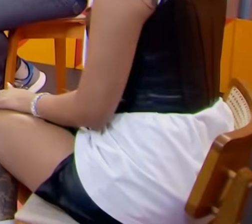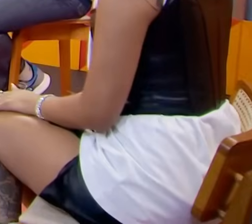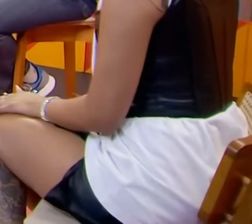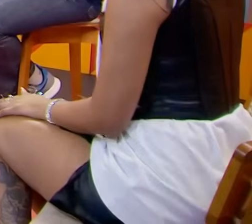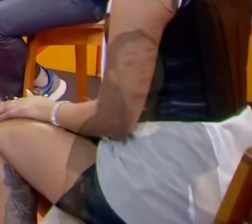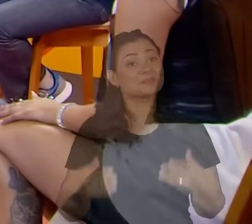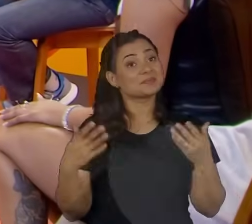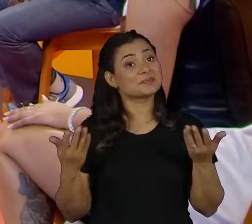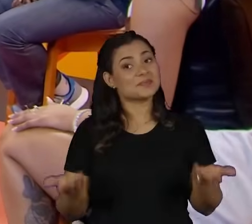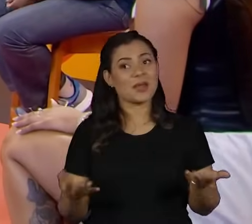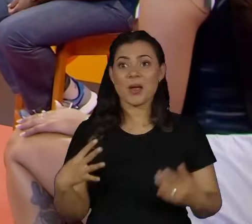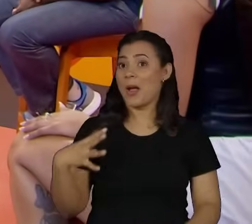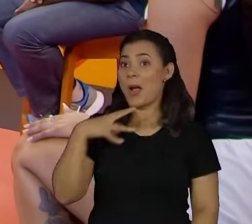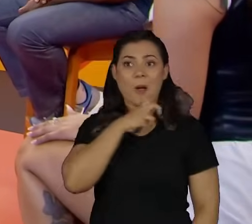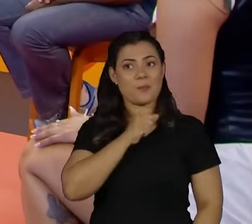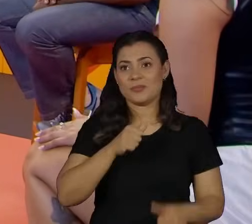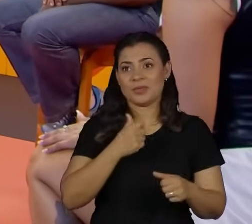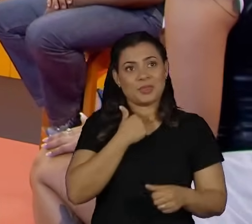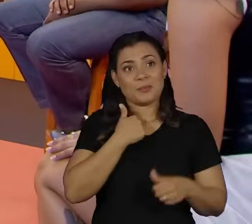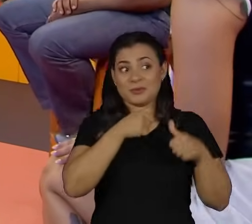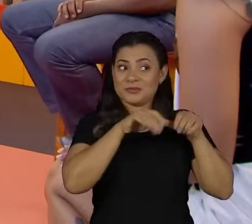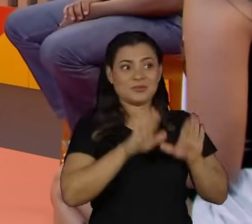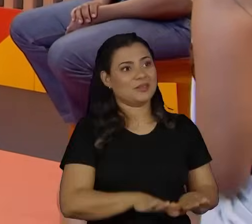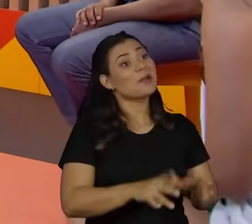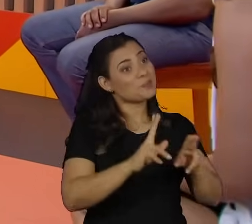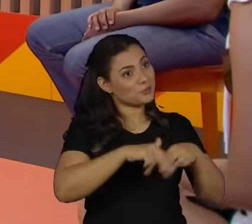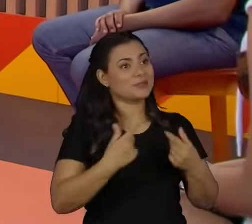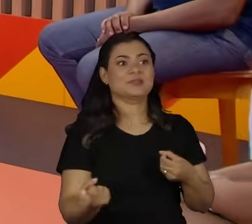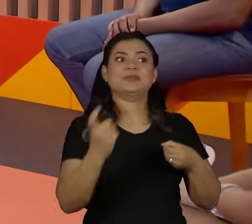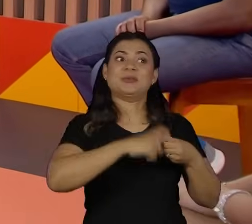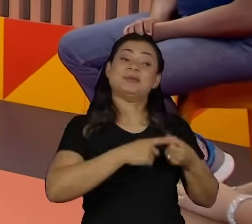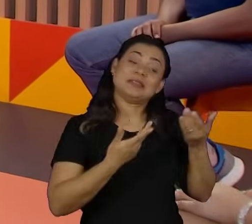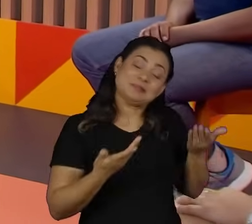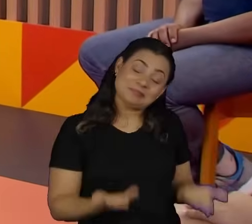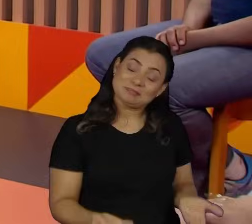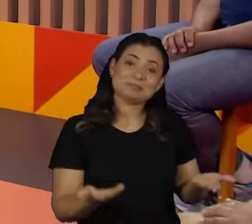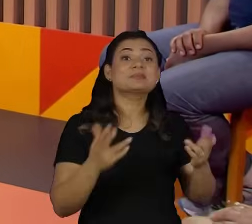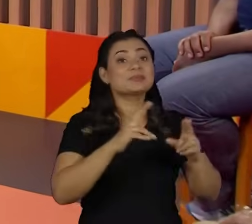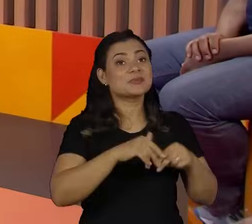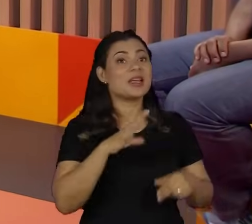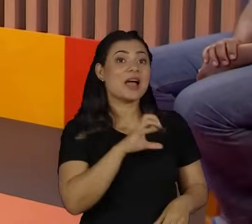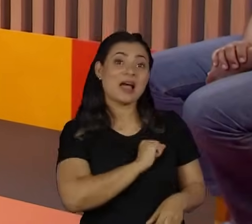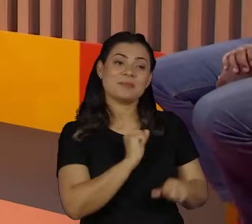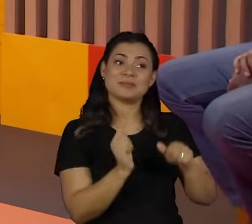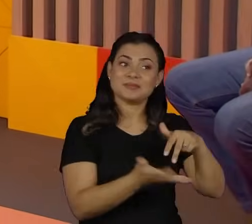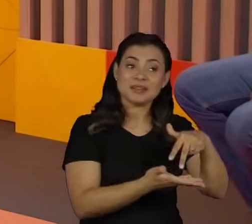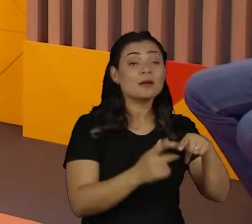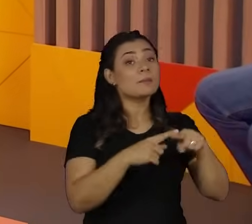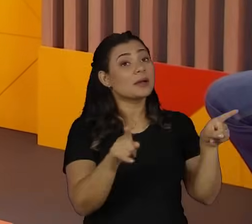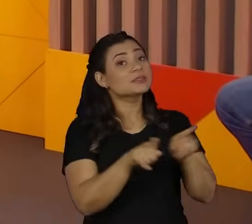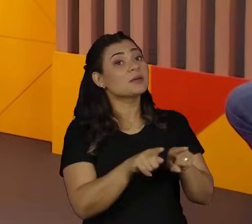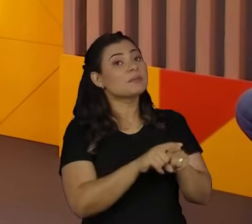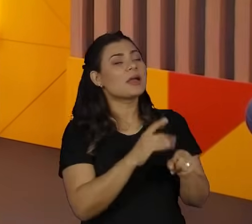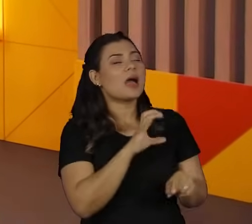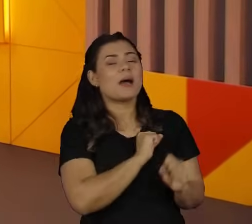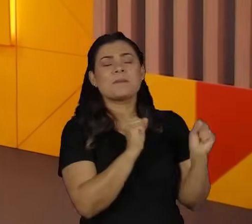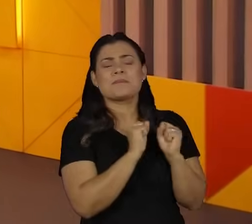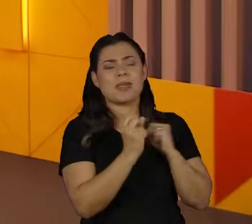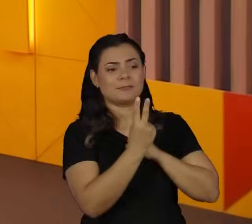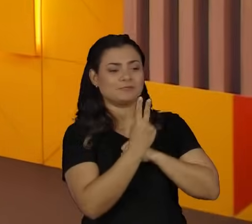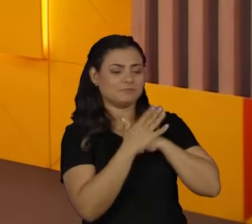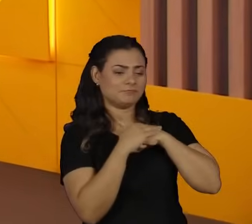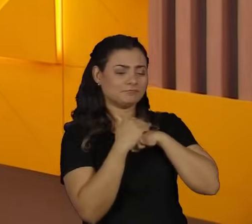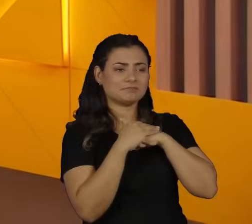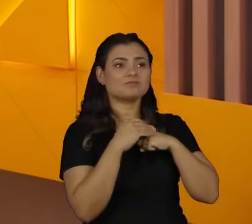Claro que minha diretora não me deixou ficar. Estou eu aqui de volta, porque eu amo esse programa, mas também eu gostei muito de ser cuidada pelas